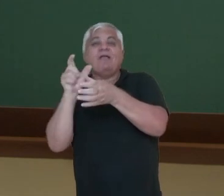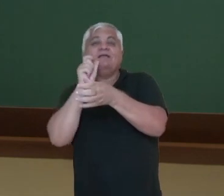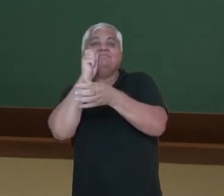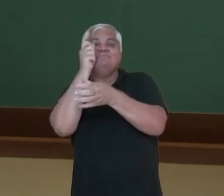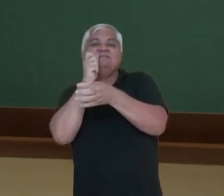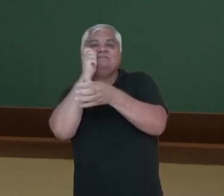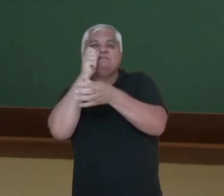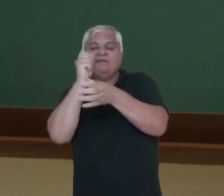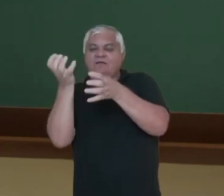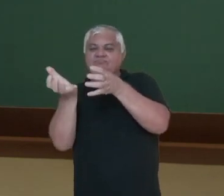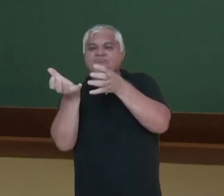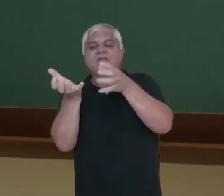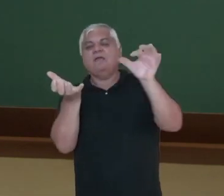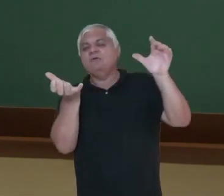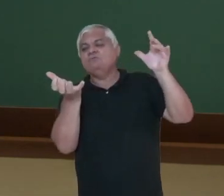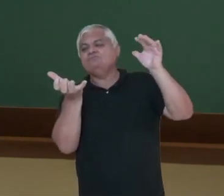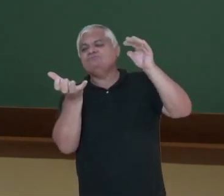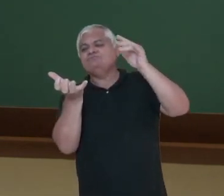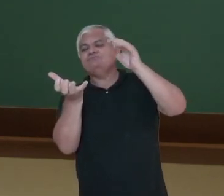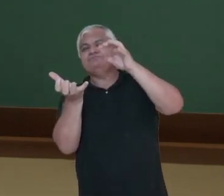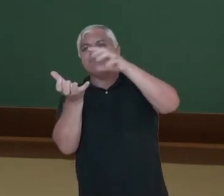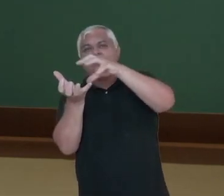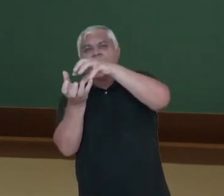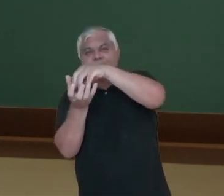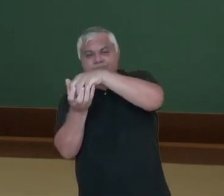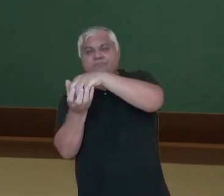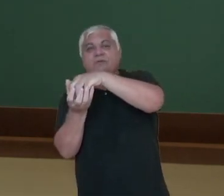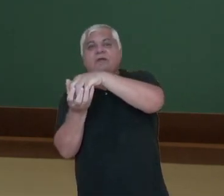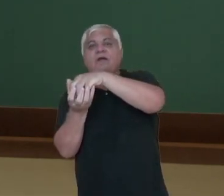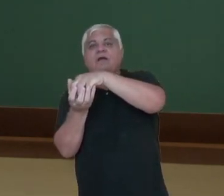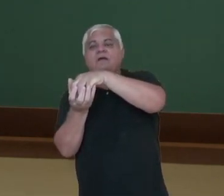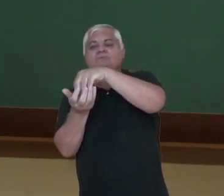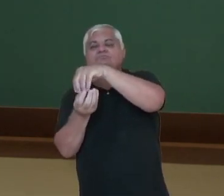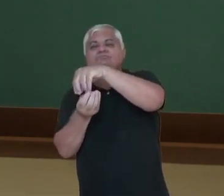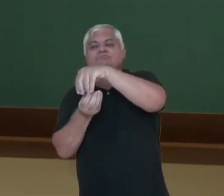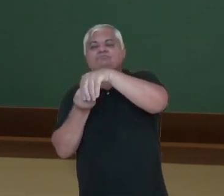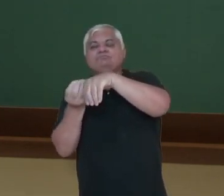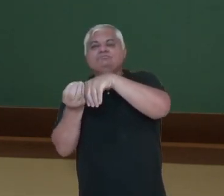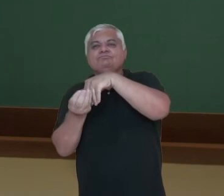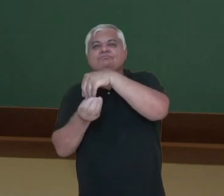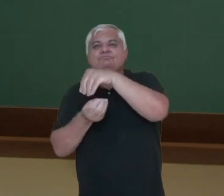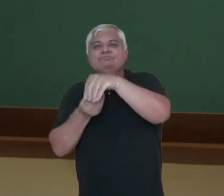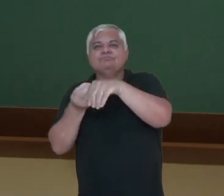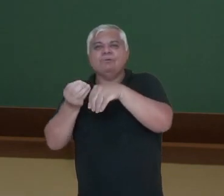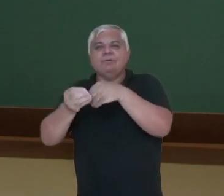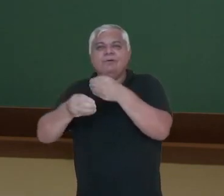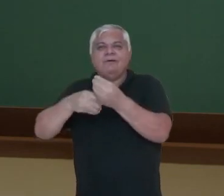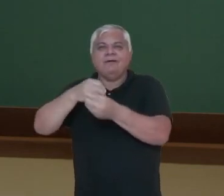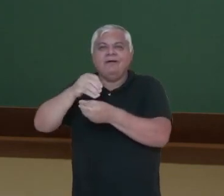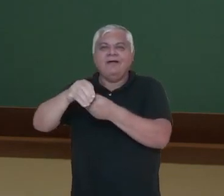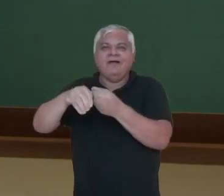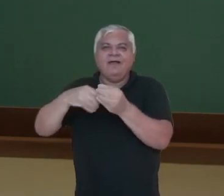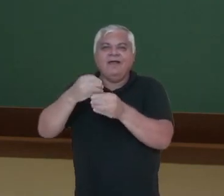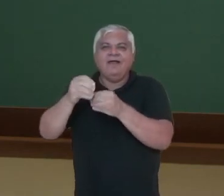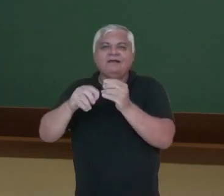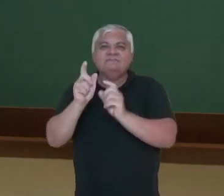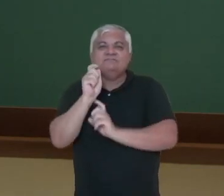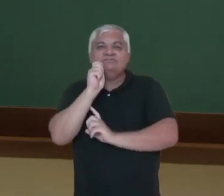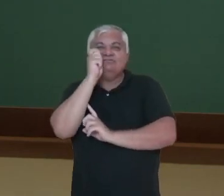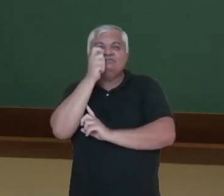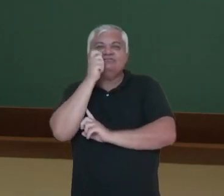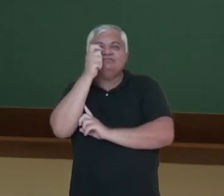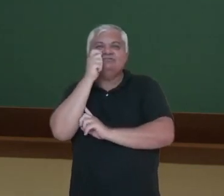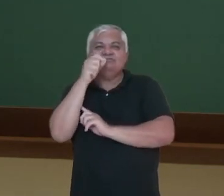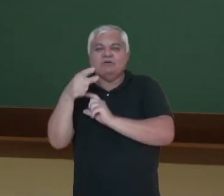pinheiro do Paraná e a pinha, tá? E ali dentro é que vai acontecer, né? Vai formar o tubo polínico e assim vai acontecer a